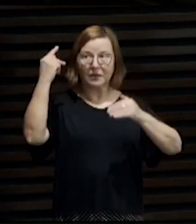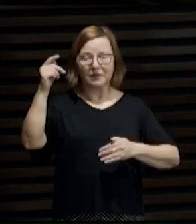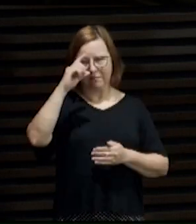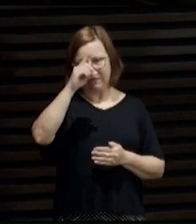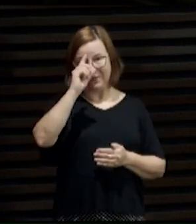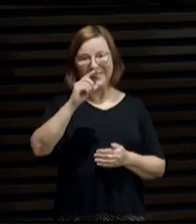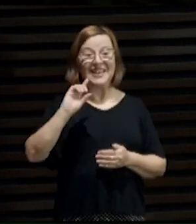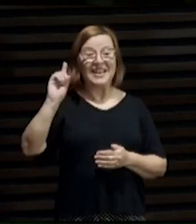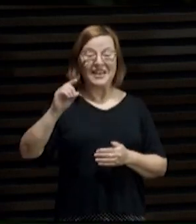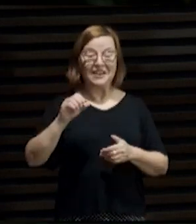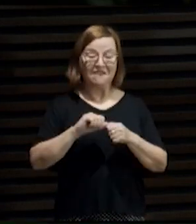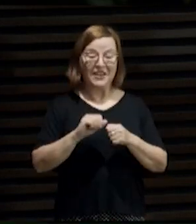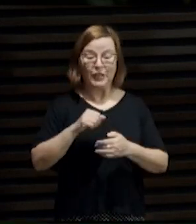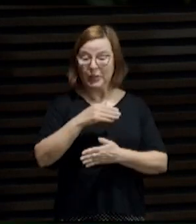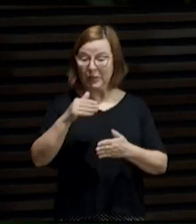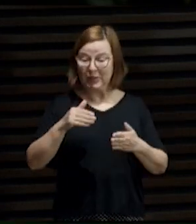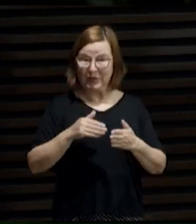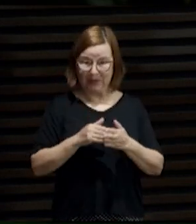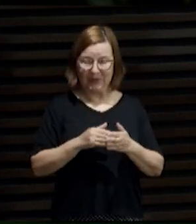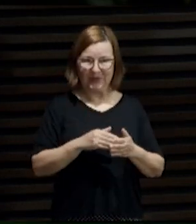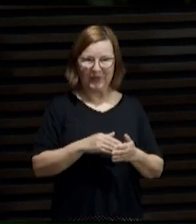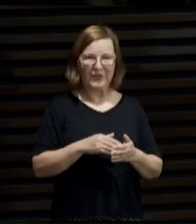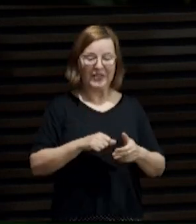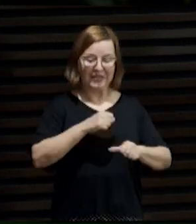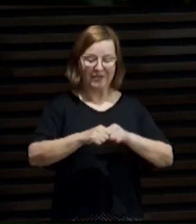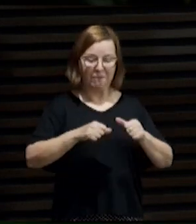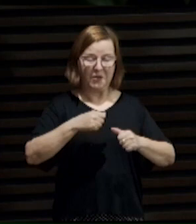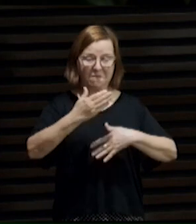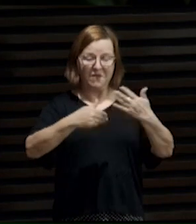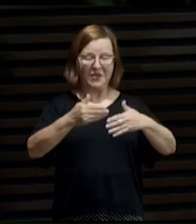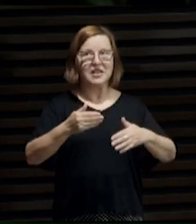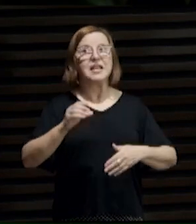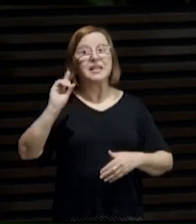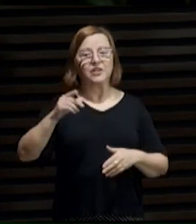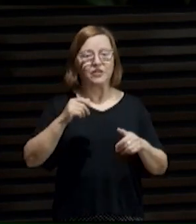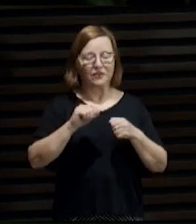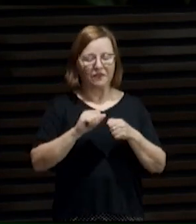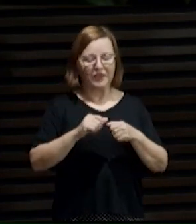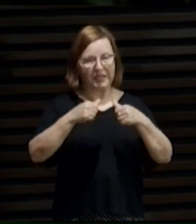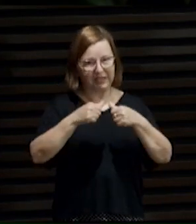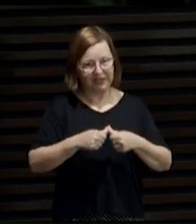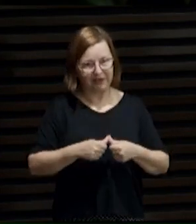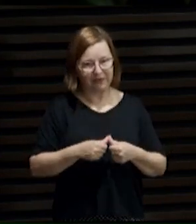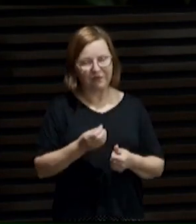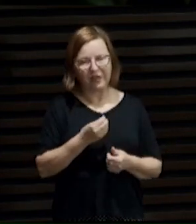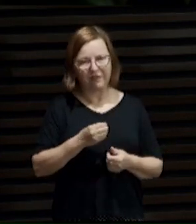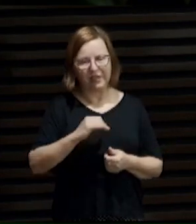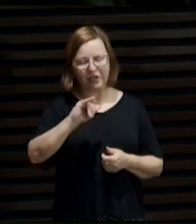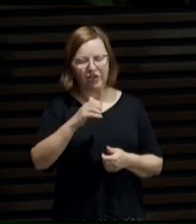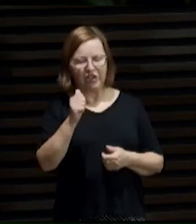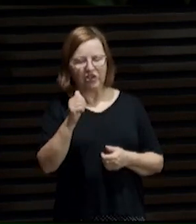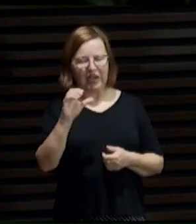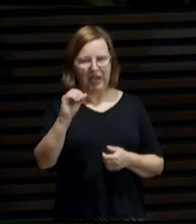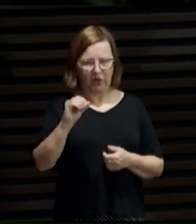fará tudo que nós tocarmos prósperos. Ele fez isso com Jacó, Ele fez isso com José, Ele fez isso com Davi, Ele fez